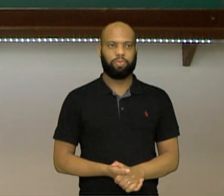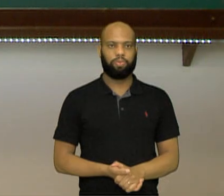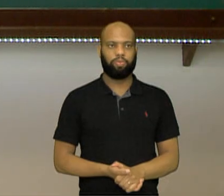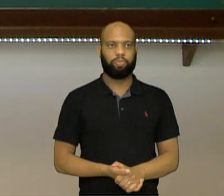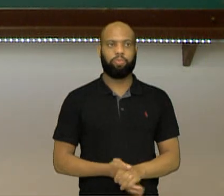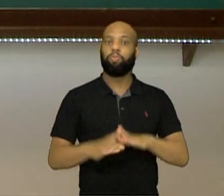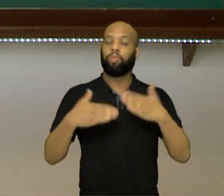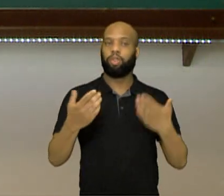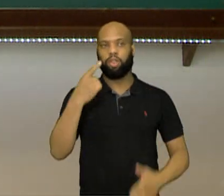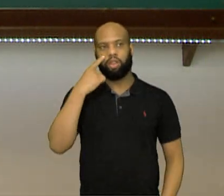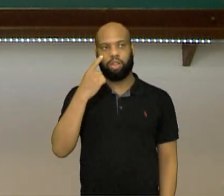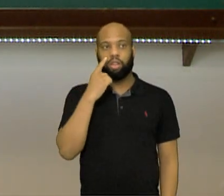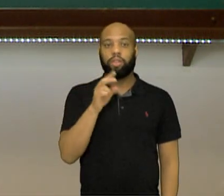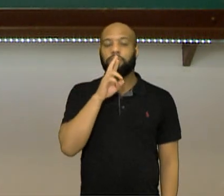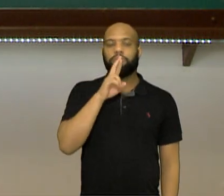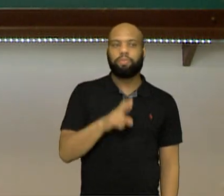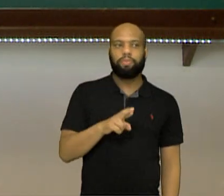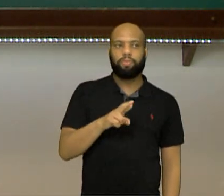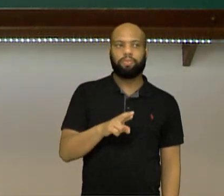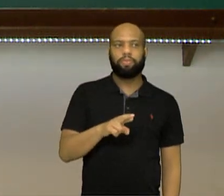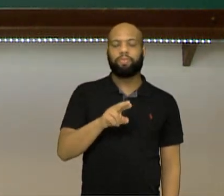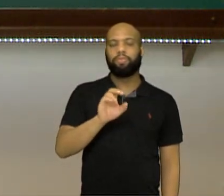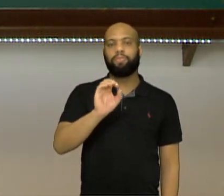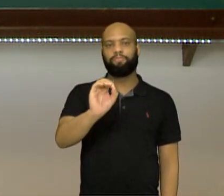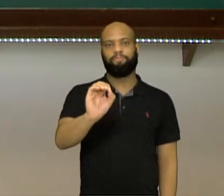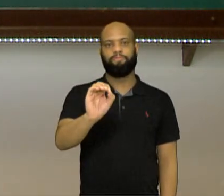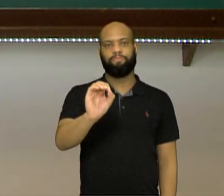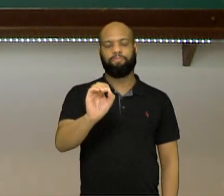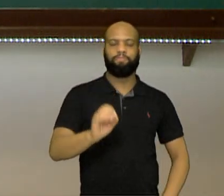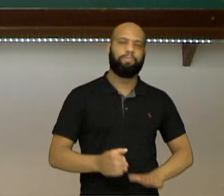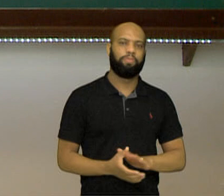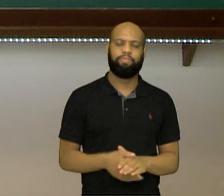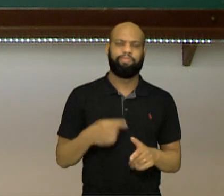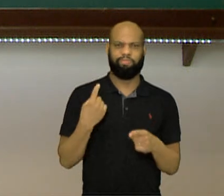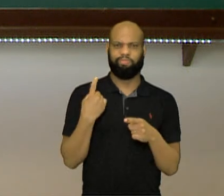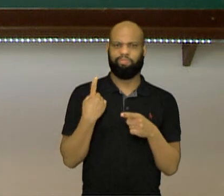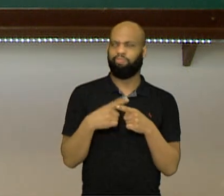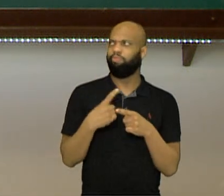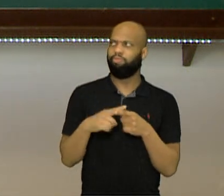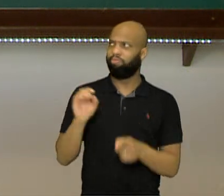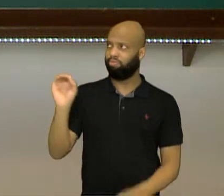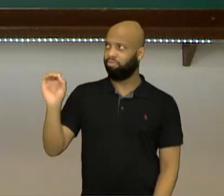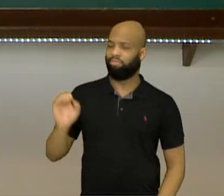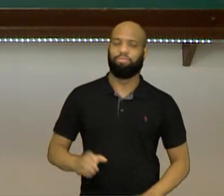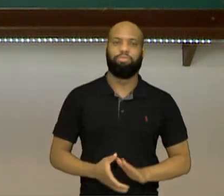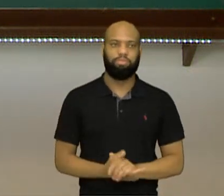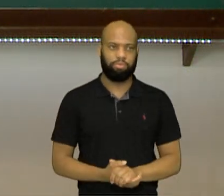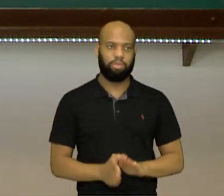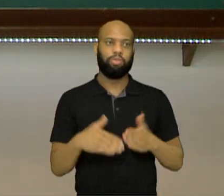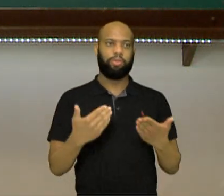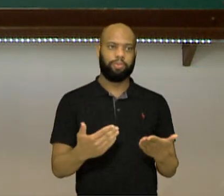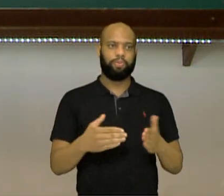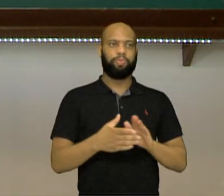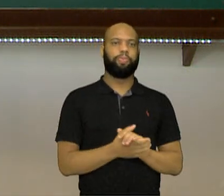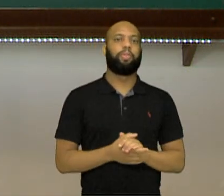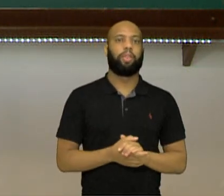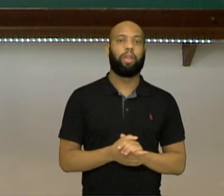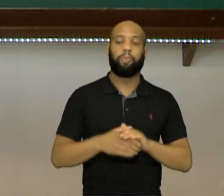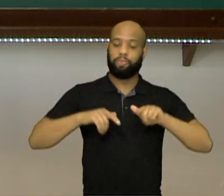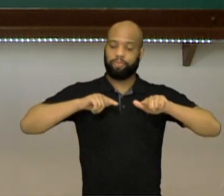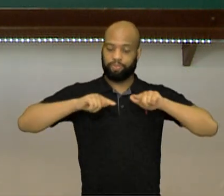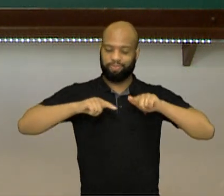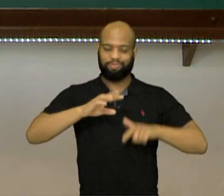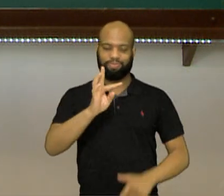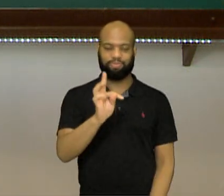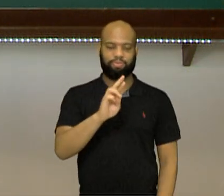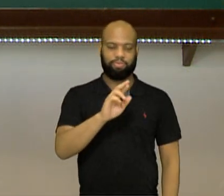Então, olha só, gente, a resposta é zero. Por quê que é zero? Vamos lá. O trabalho aqui vai depender